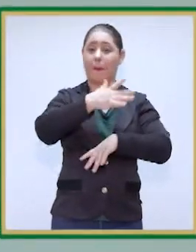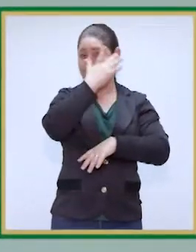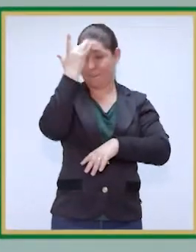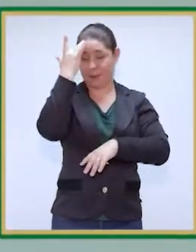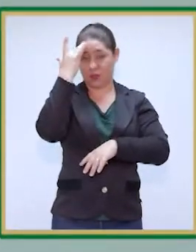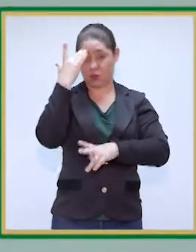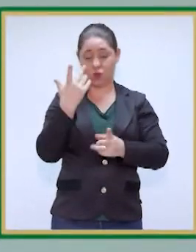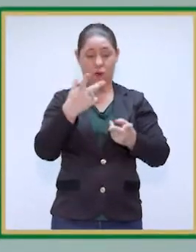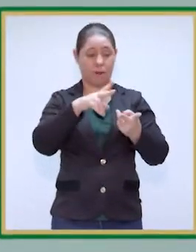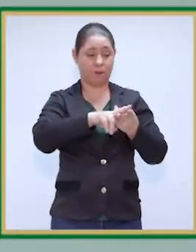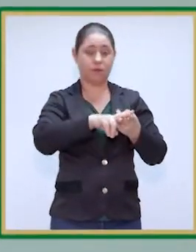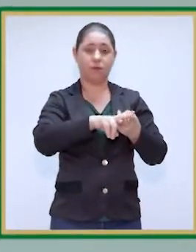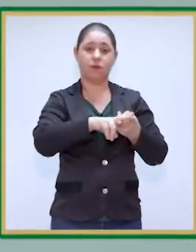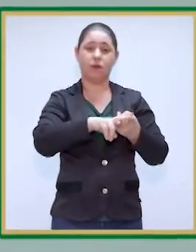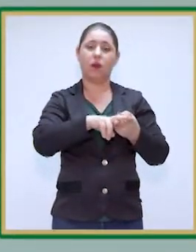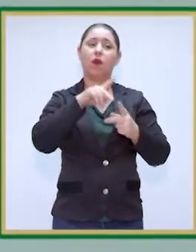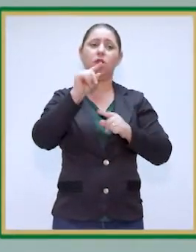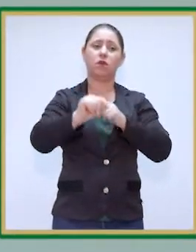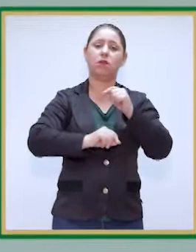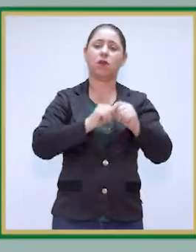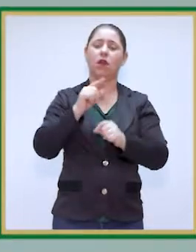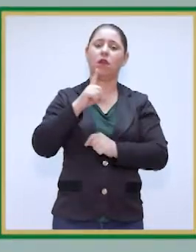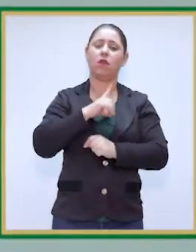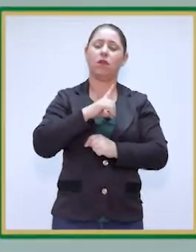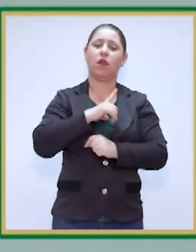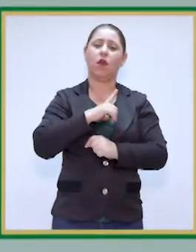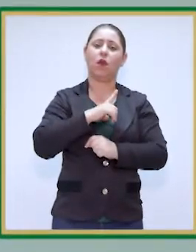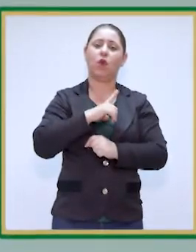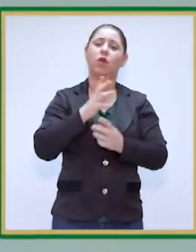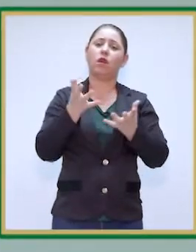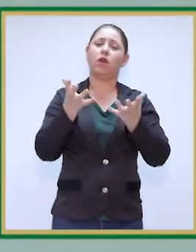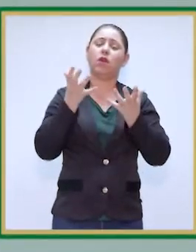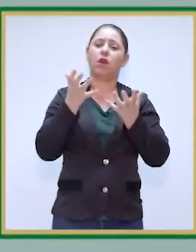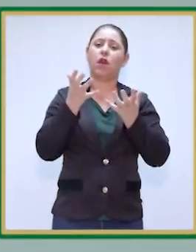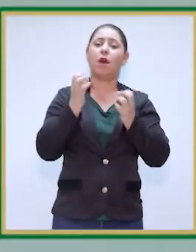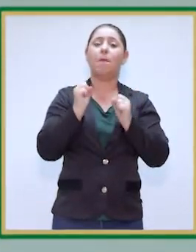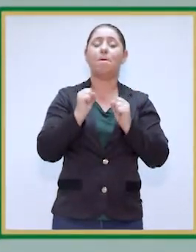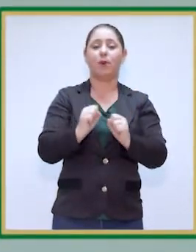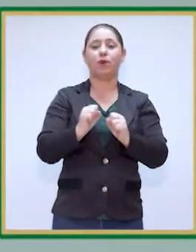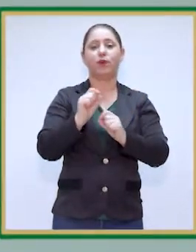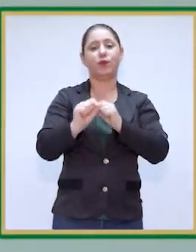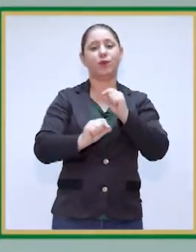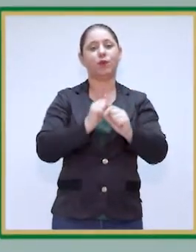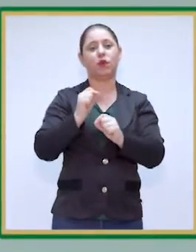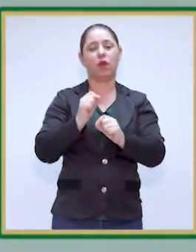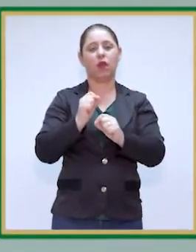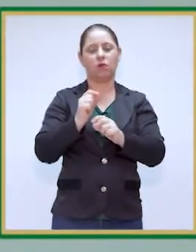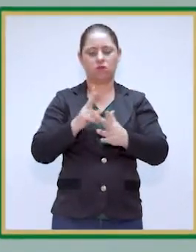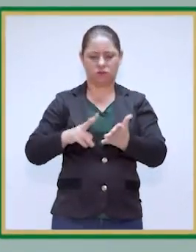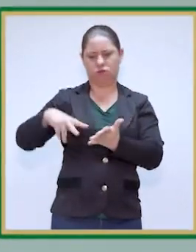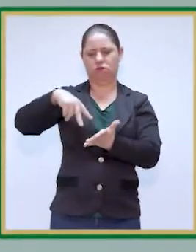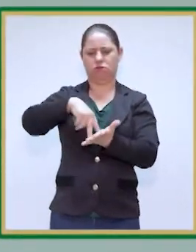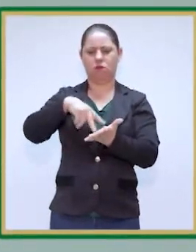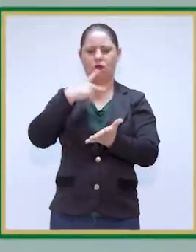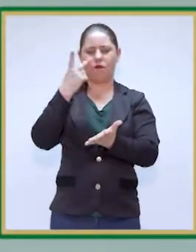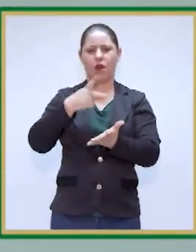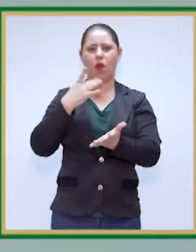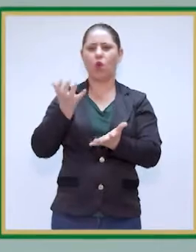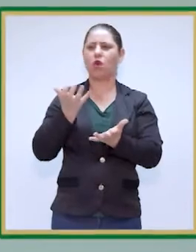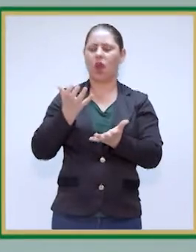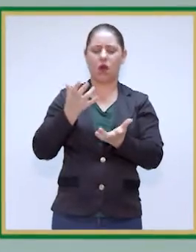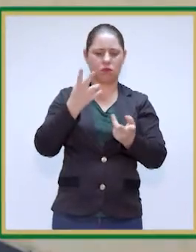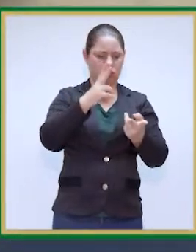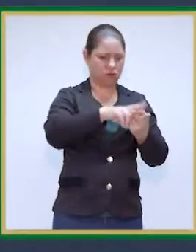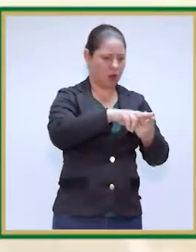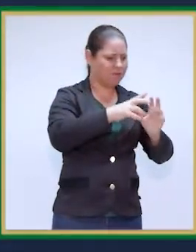estudo, para essas pessoas que estão cumprindo pena. Para quê? Para que aquelas que querem tenham condições de pisar no solo firme e falar: